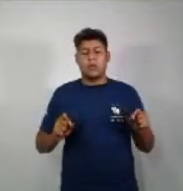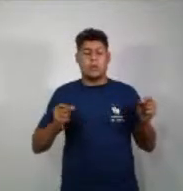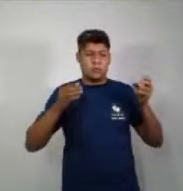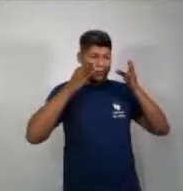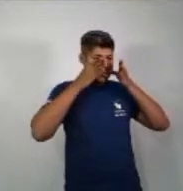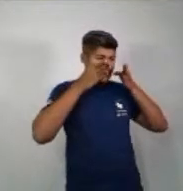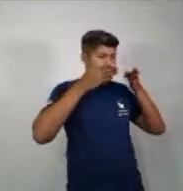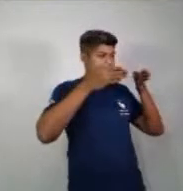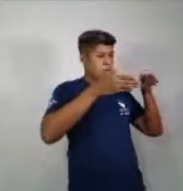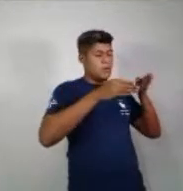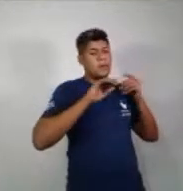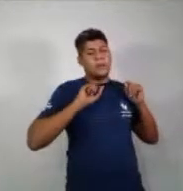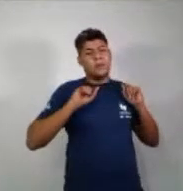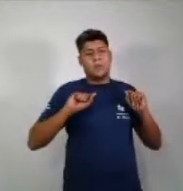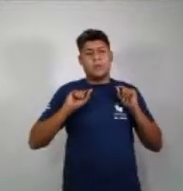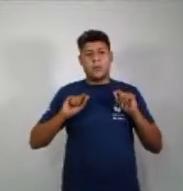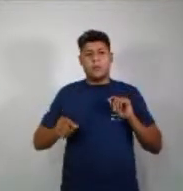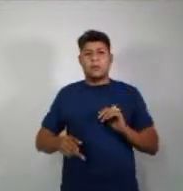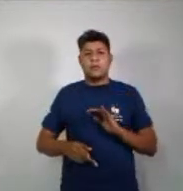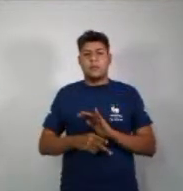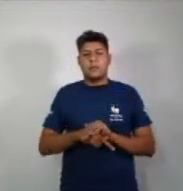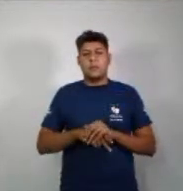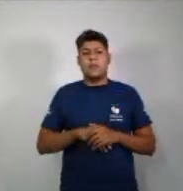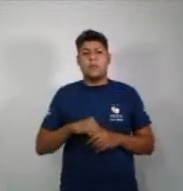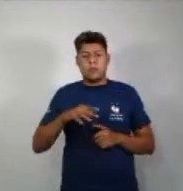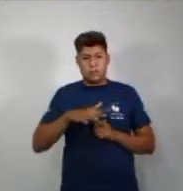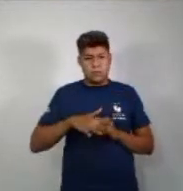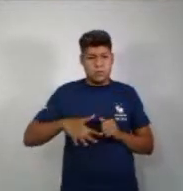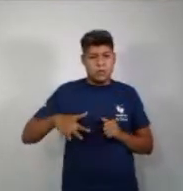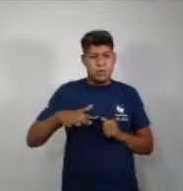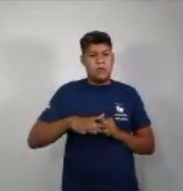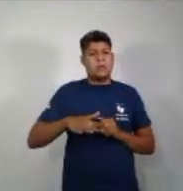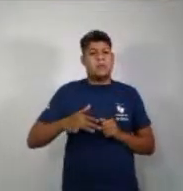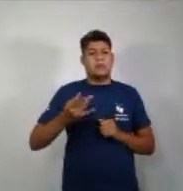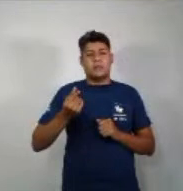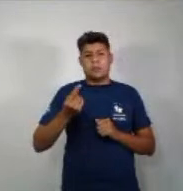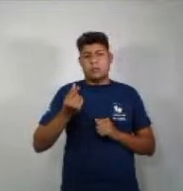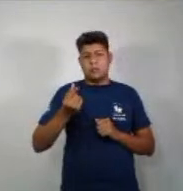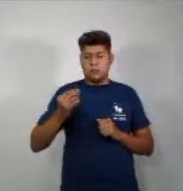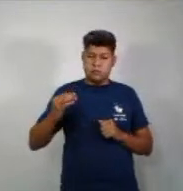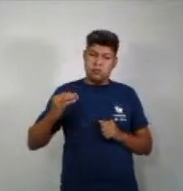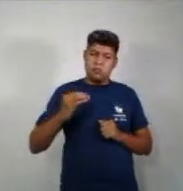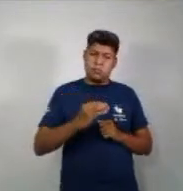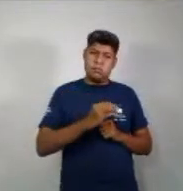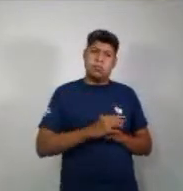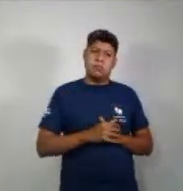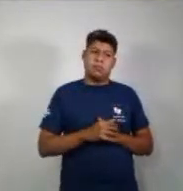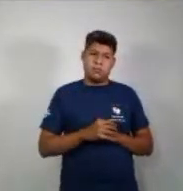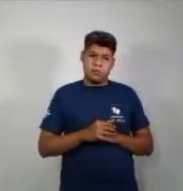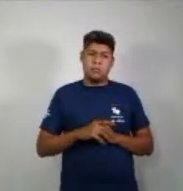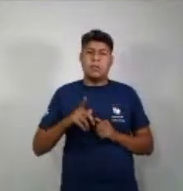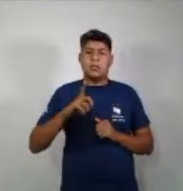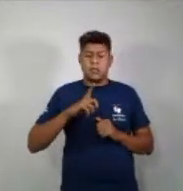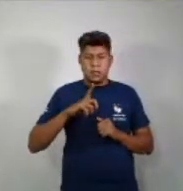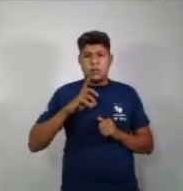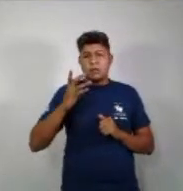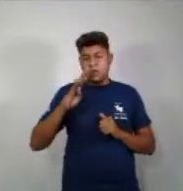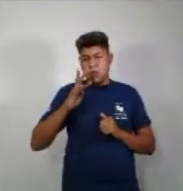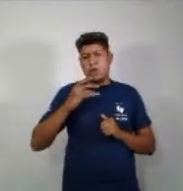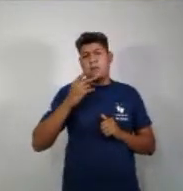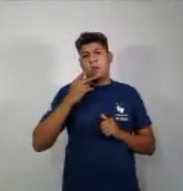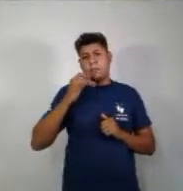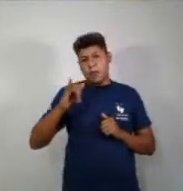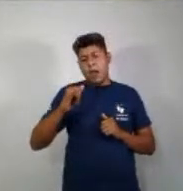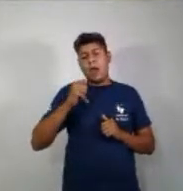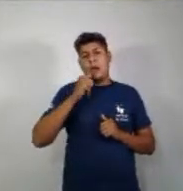voltado para encontrar meios financeiros e legais para trazer a noiva, o pai, a mãe, as